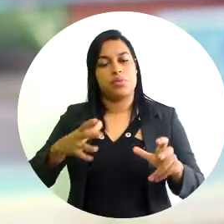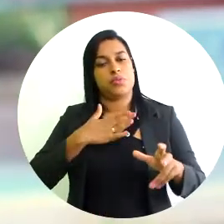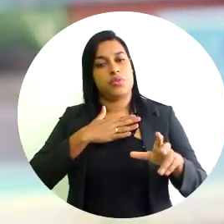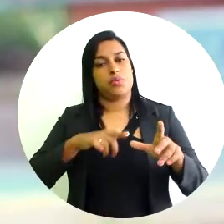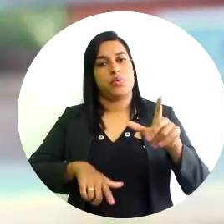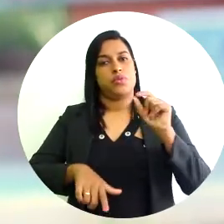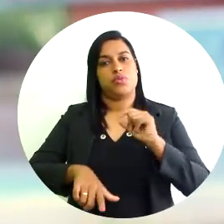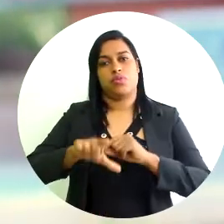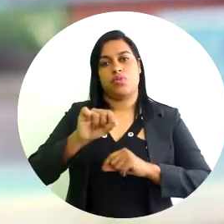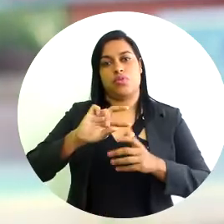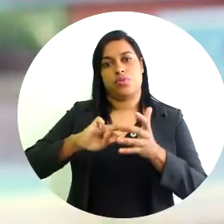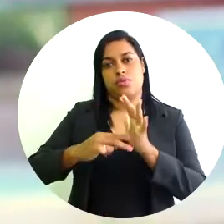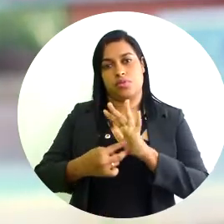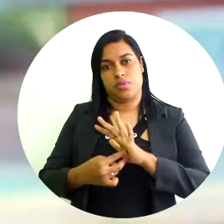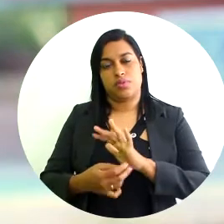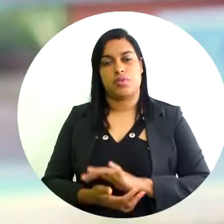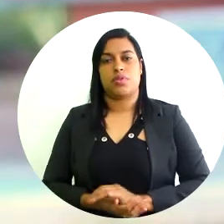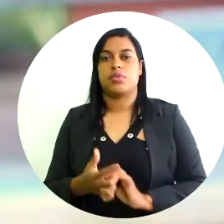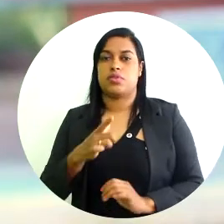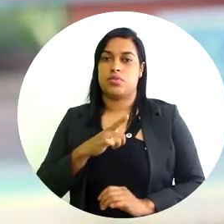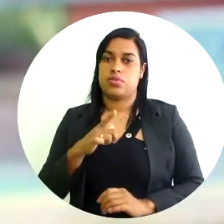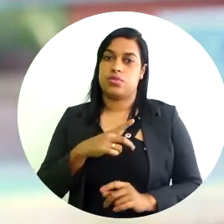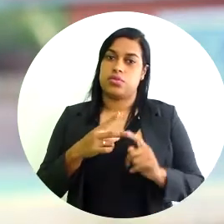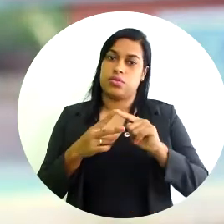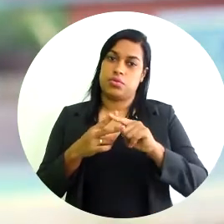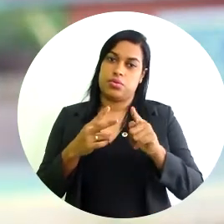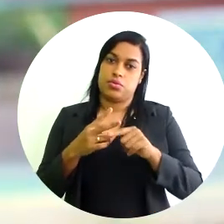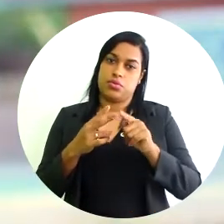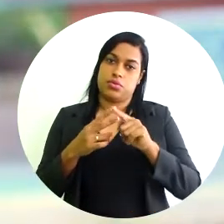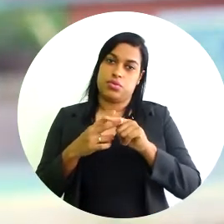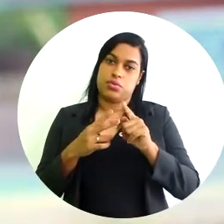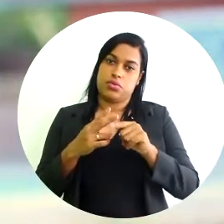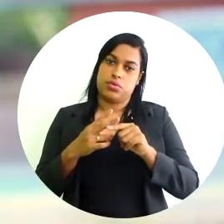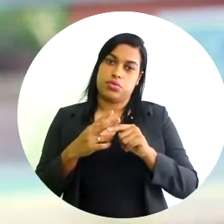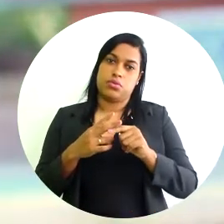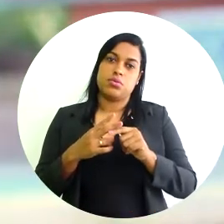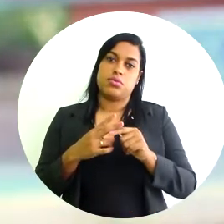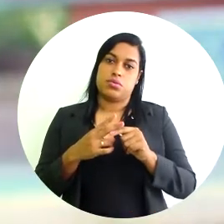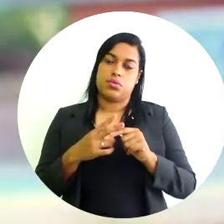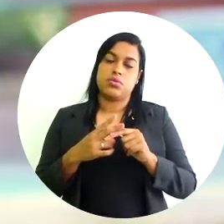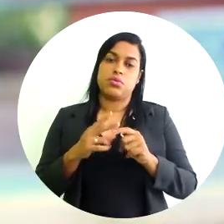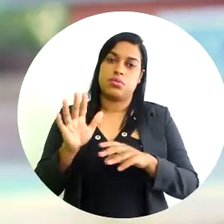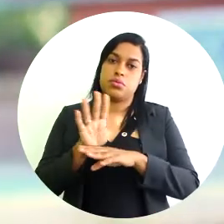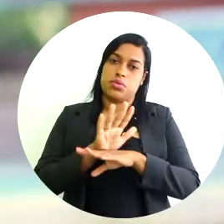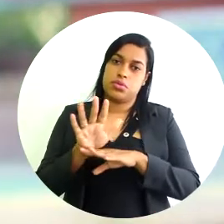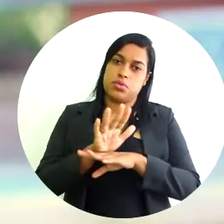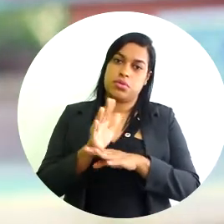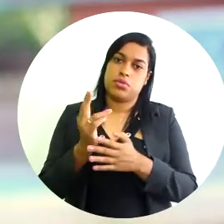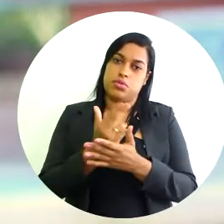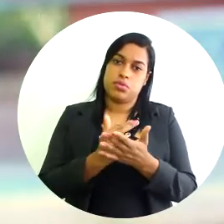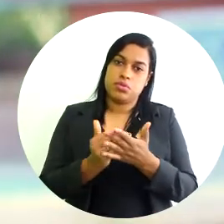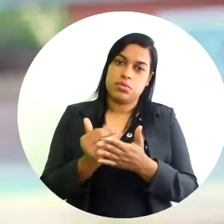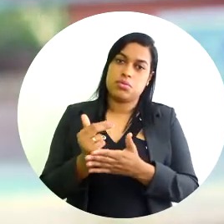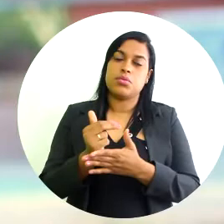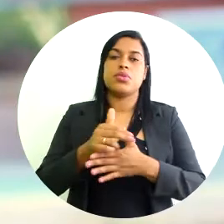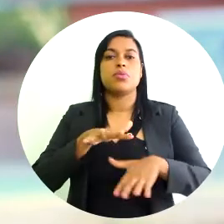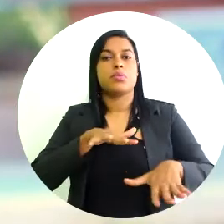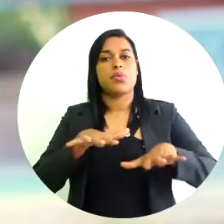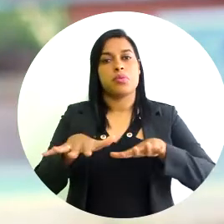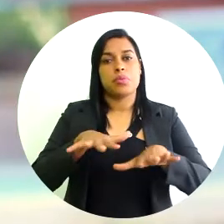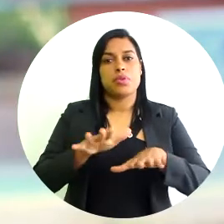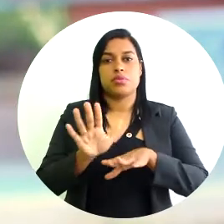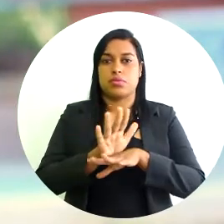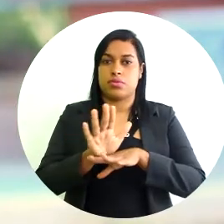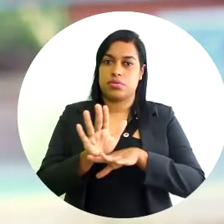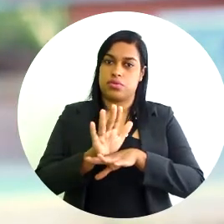de acordo com o sentido. Então nós temos aí duas dimensões para tratar as imagens e as imagens em movimento que são os